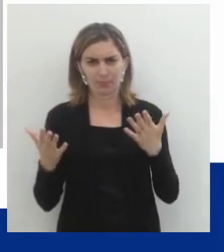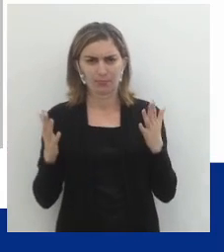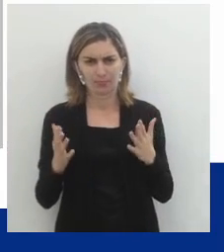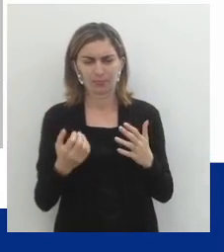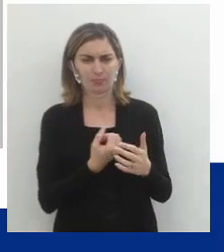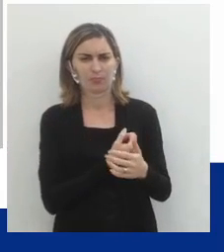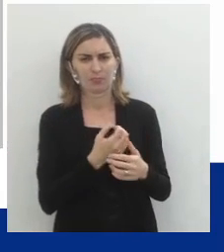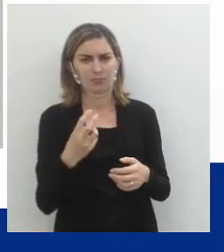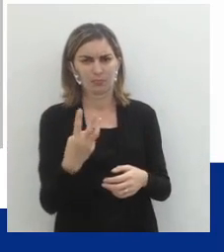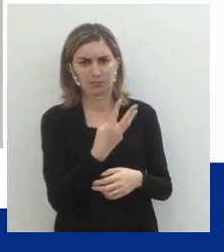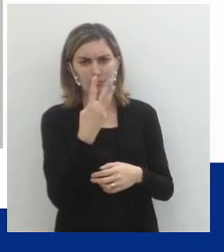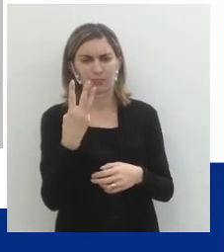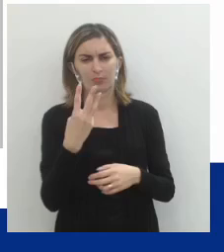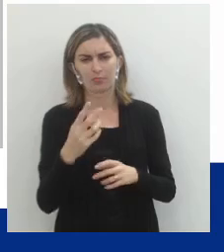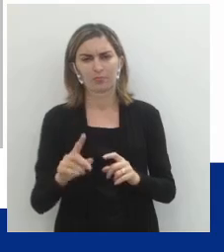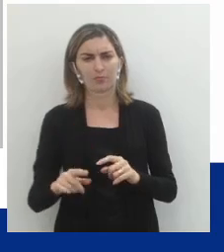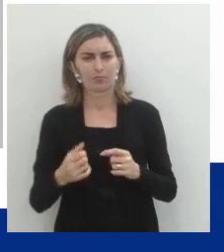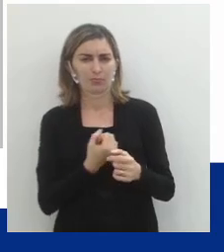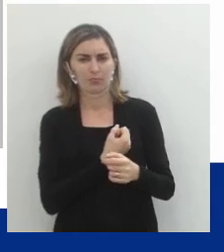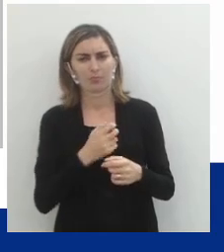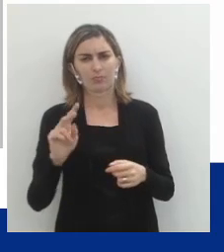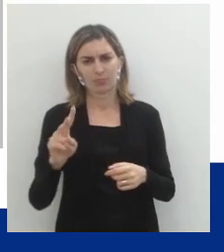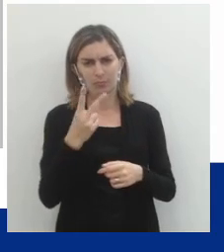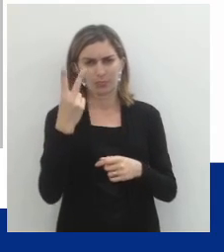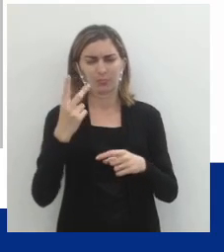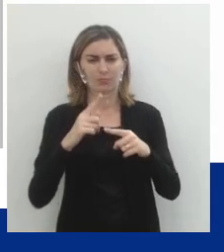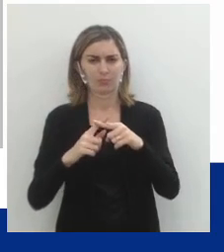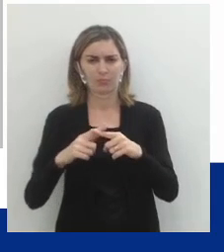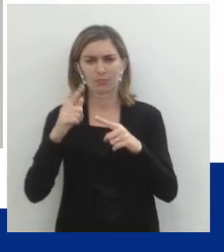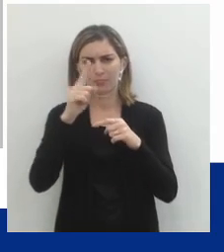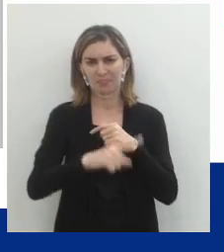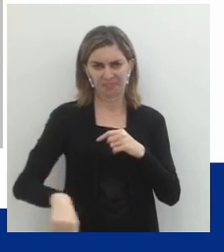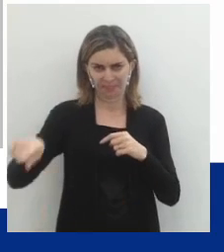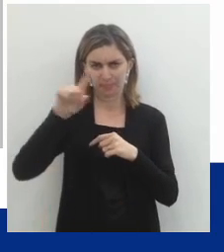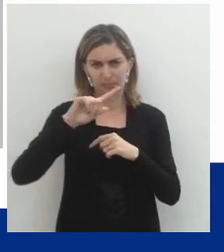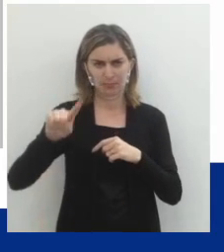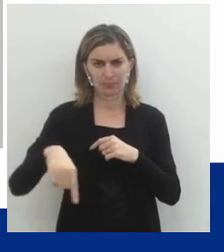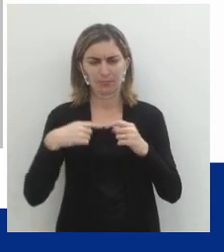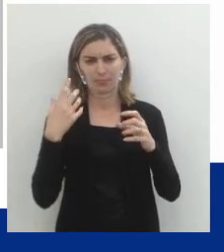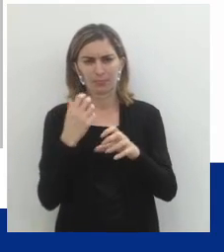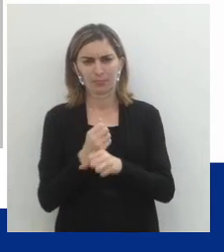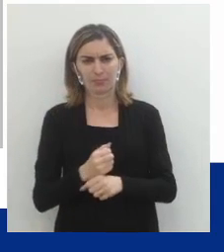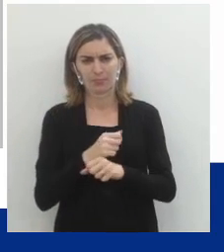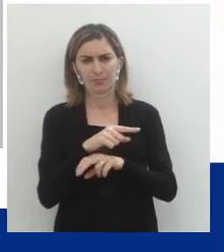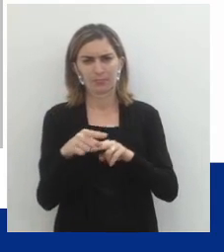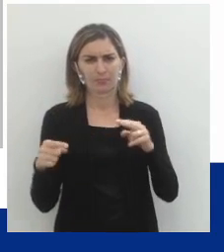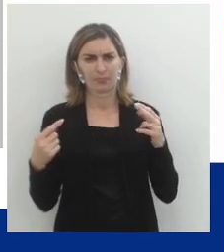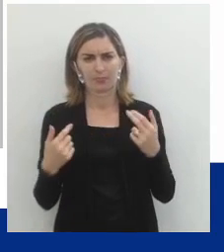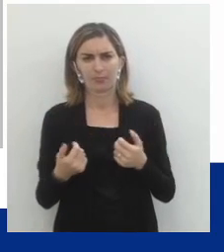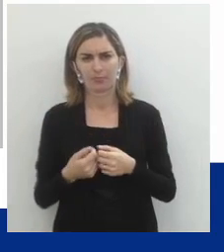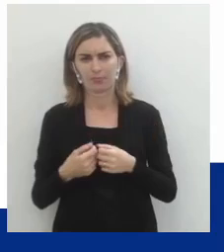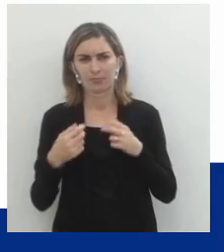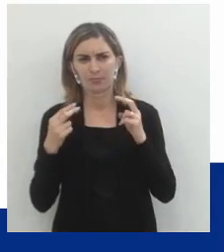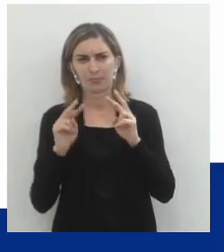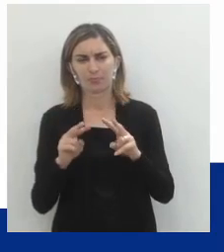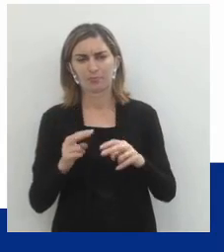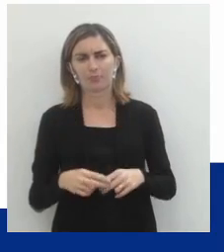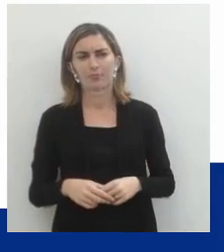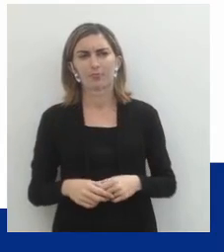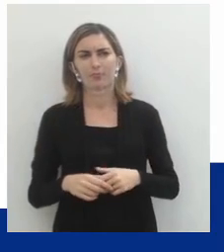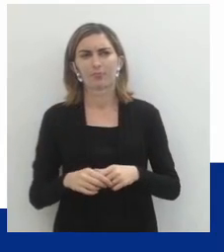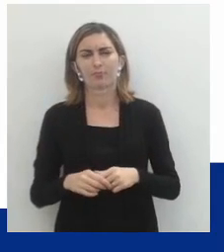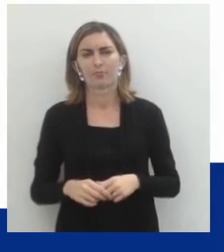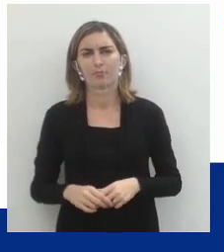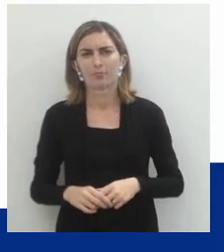número 3 que multiplica o seno e o número 2 que multiplica o arco para depois calcular o seno, beleza? Olha que legal,